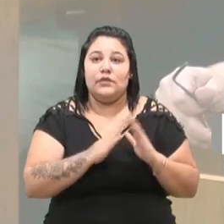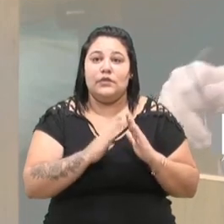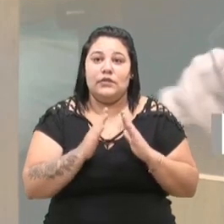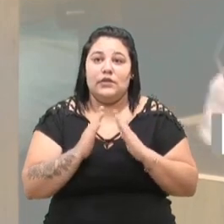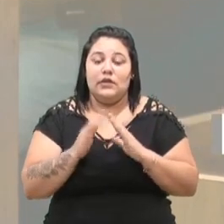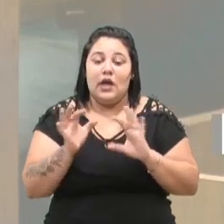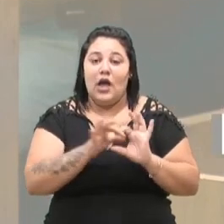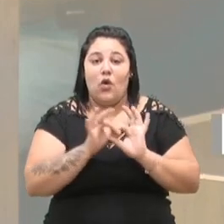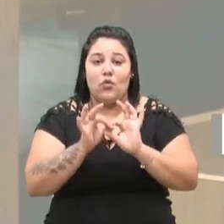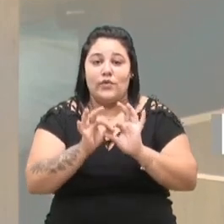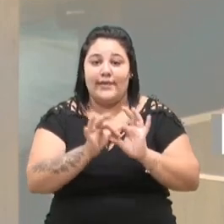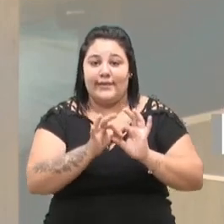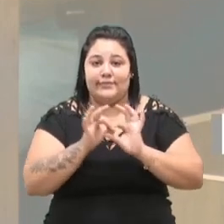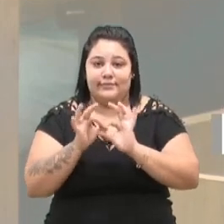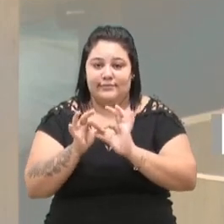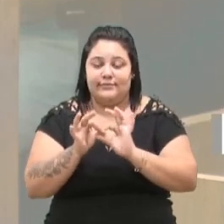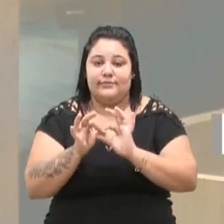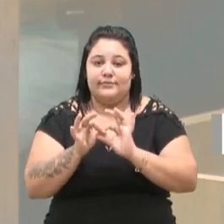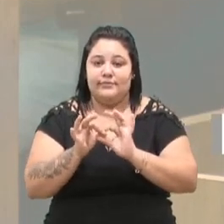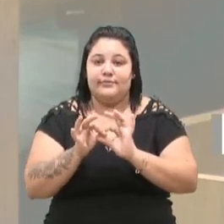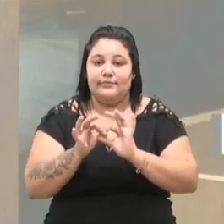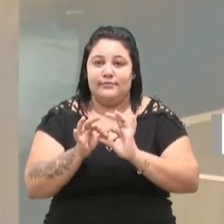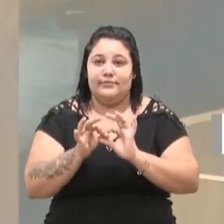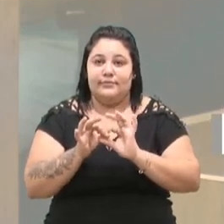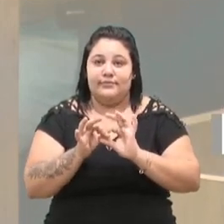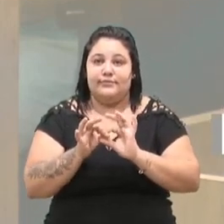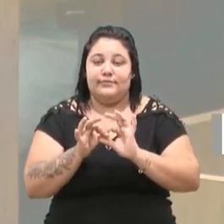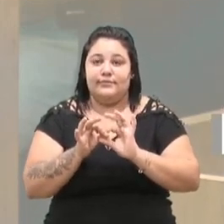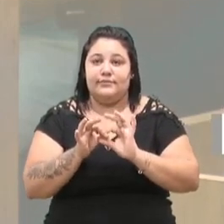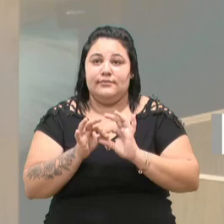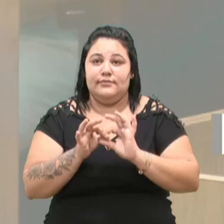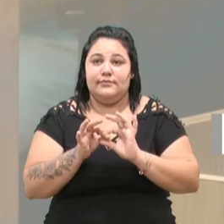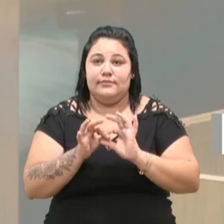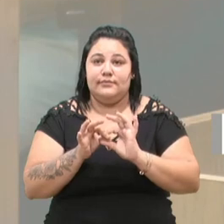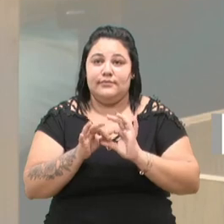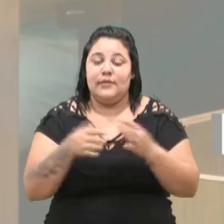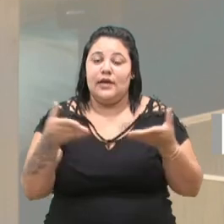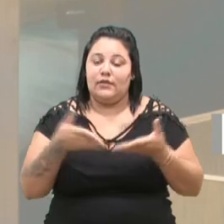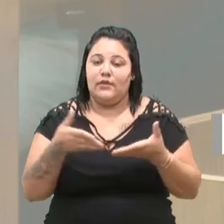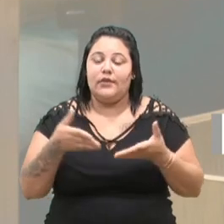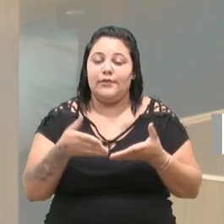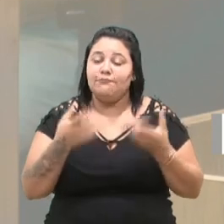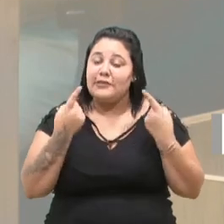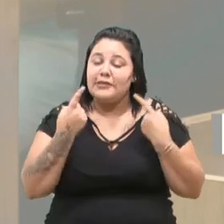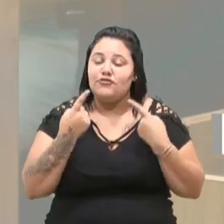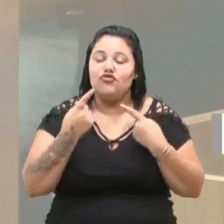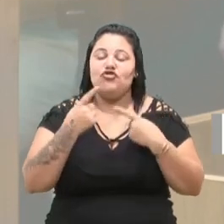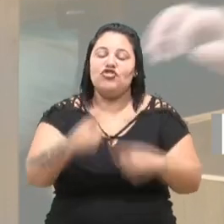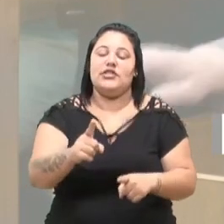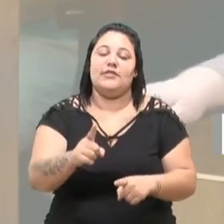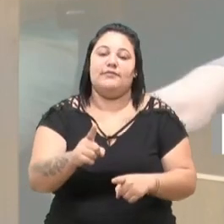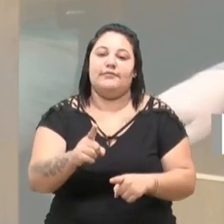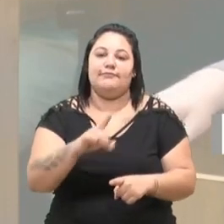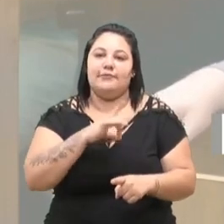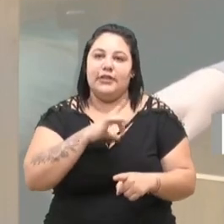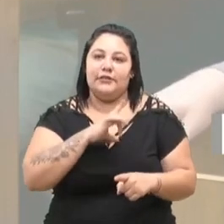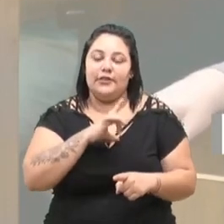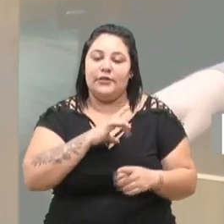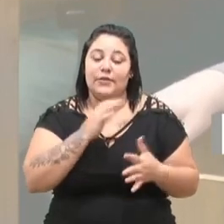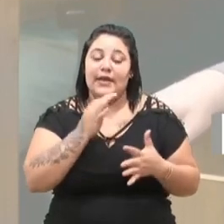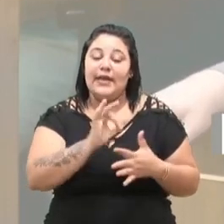se una nesse grande, enorme desafio. Eu tenho um critério, vereador